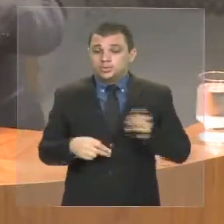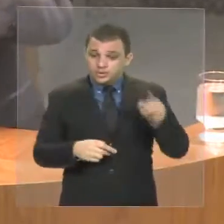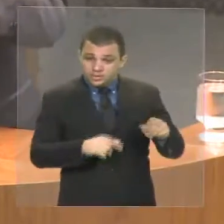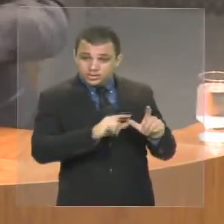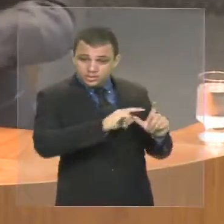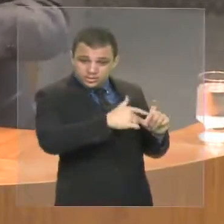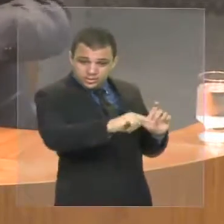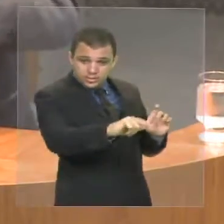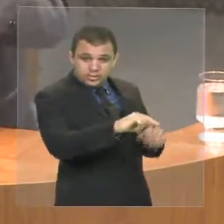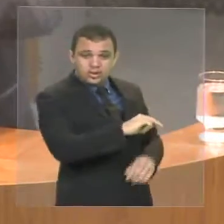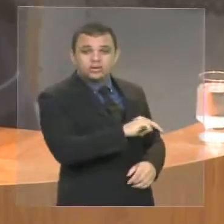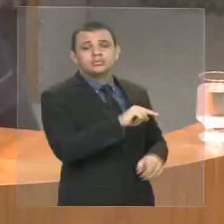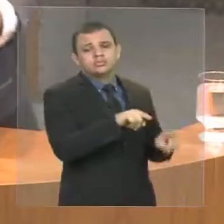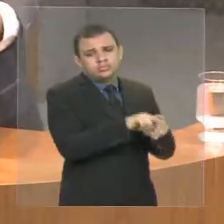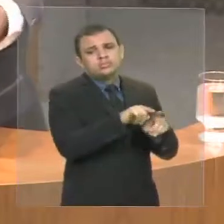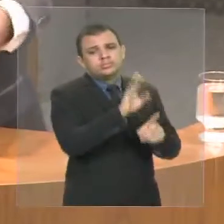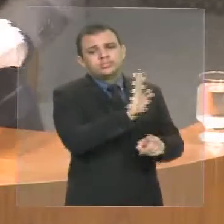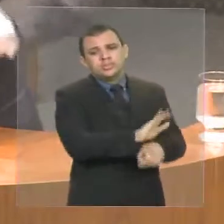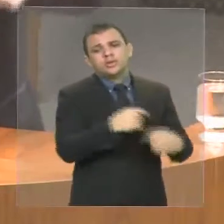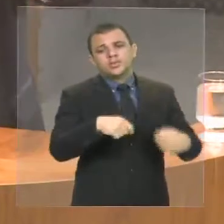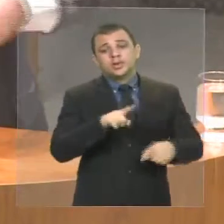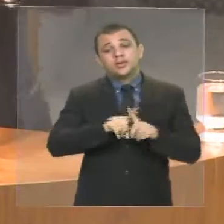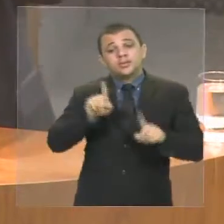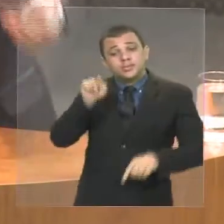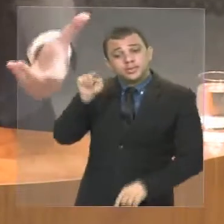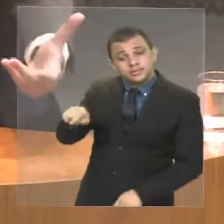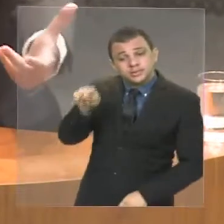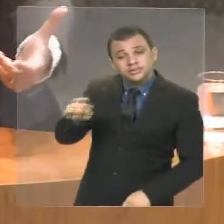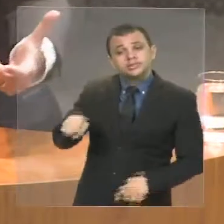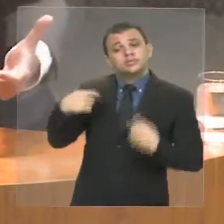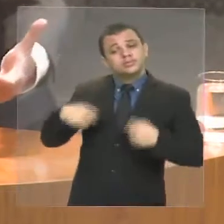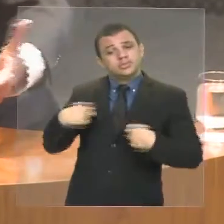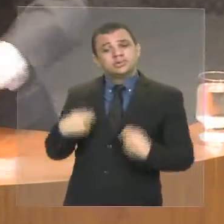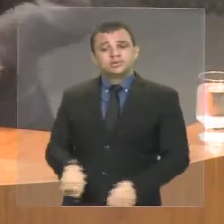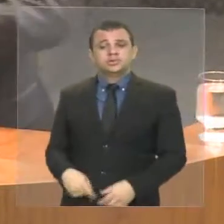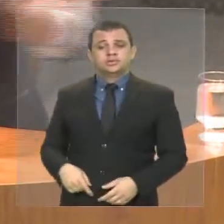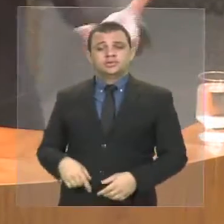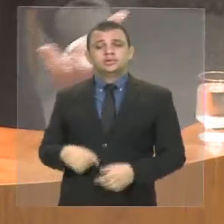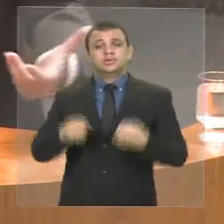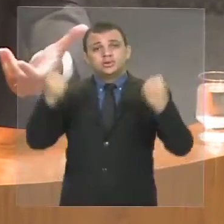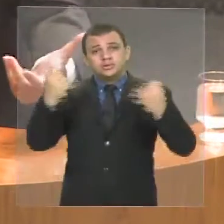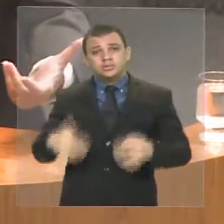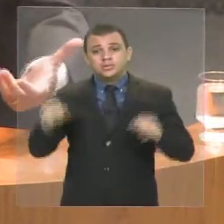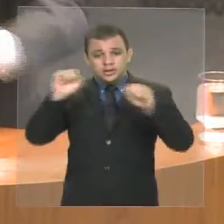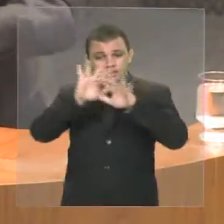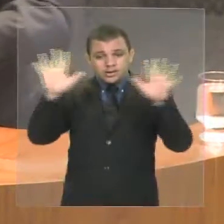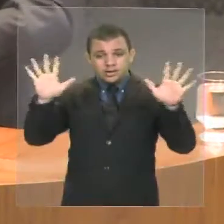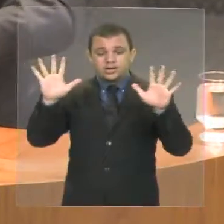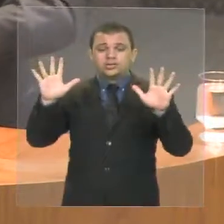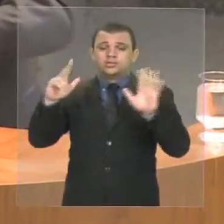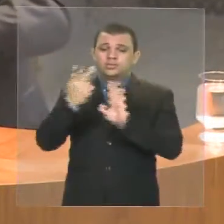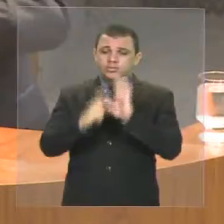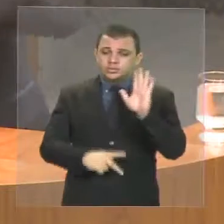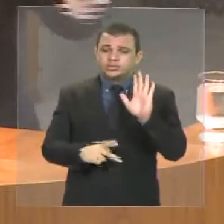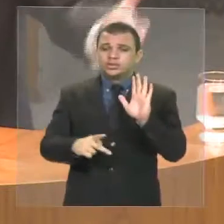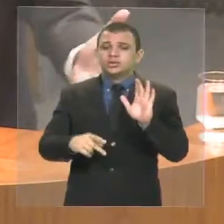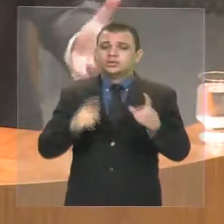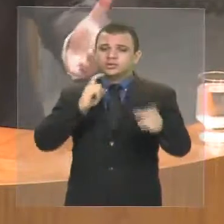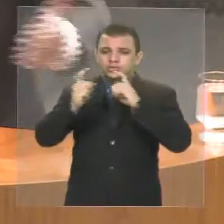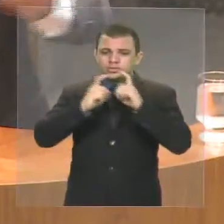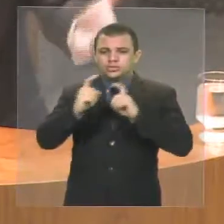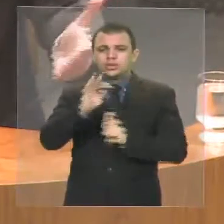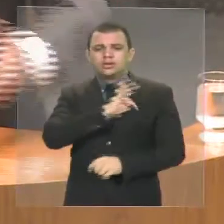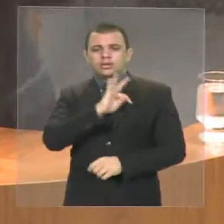Então, eu quero discutir esse mérito, esclarecer as vantagens desse projeto e discutir tecnicamente. Eu não sou pelo quanto